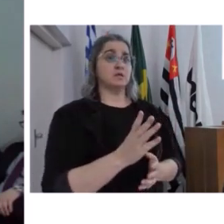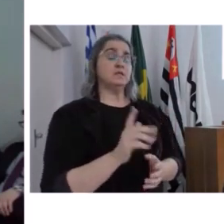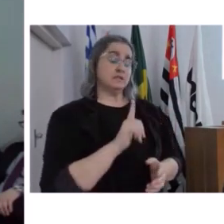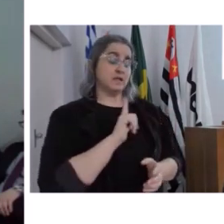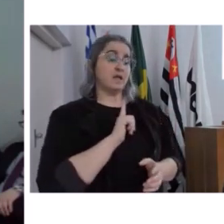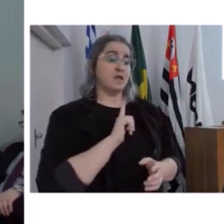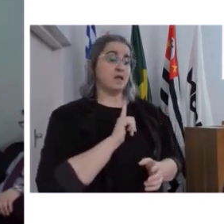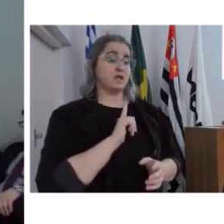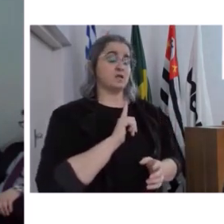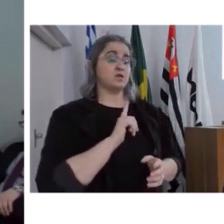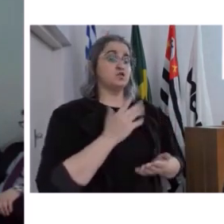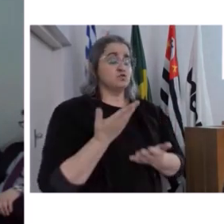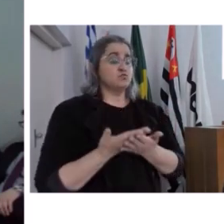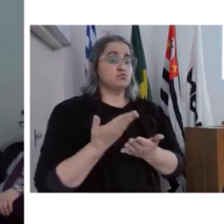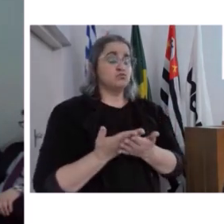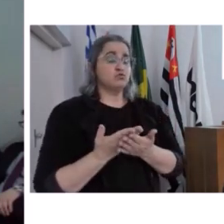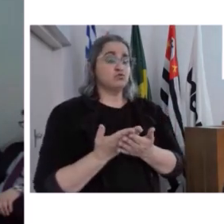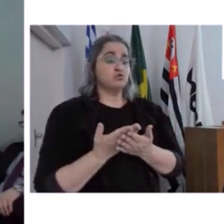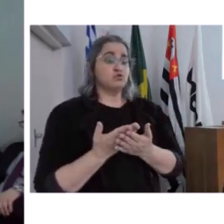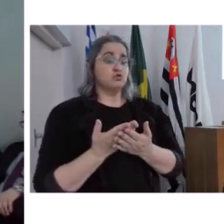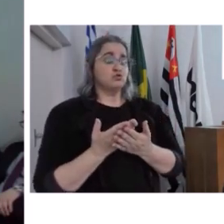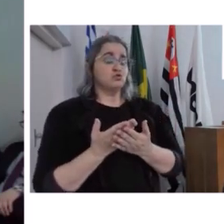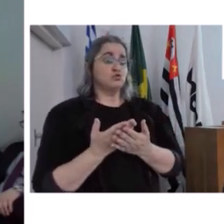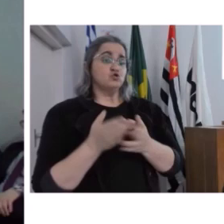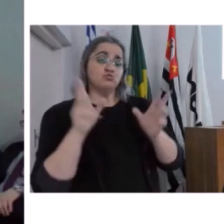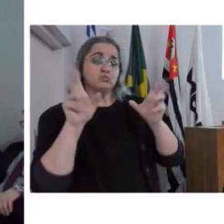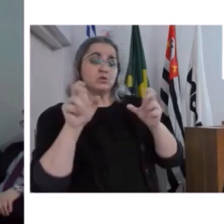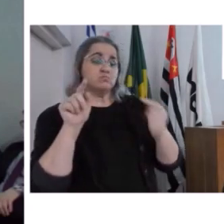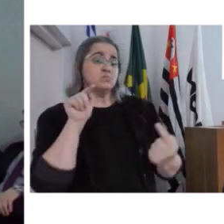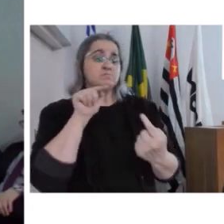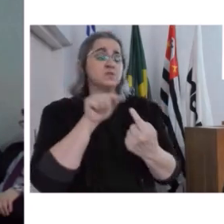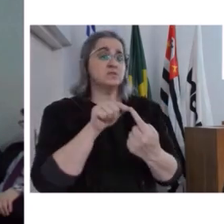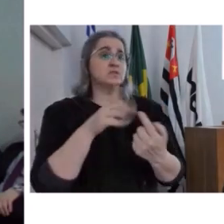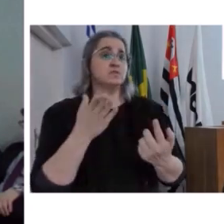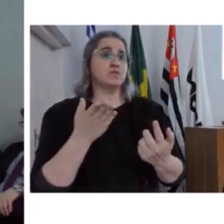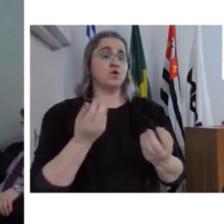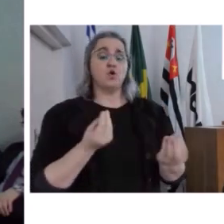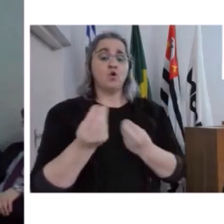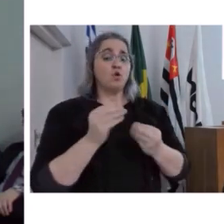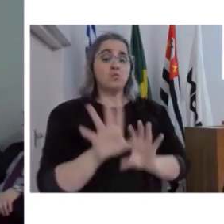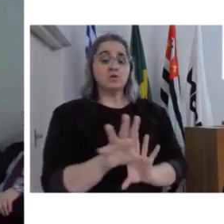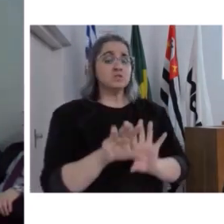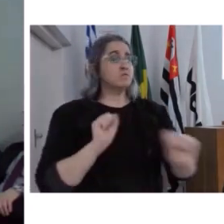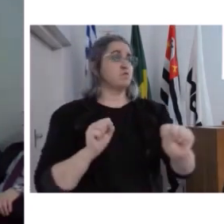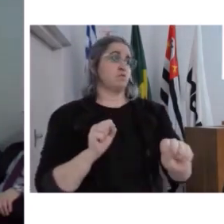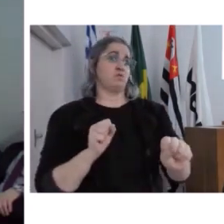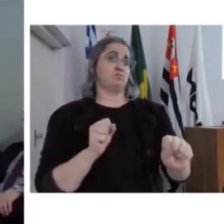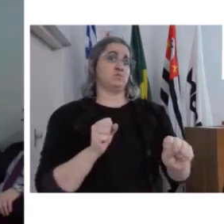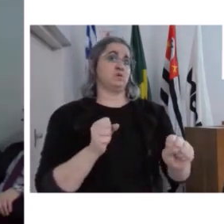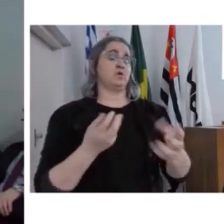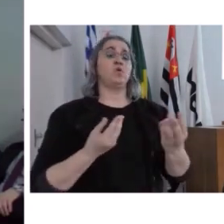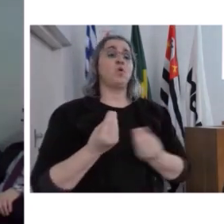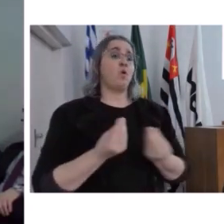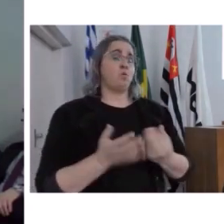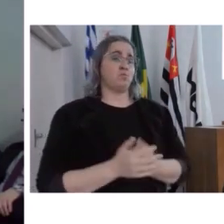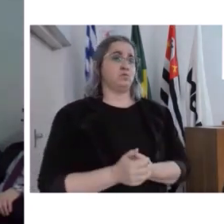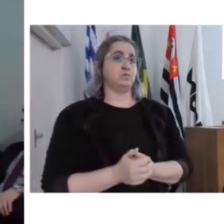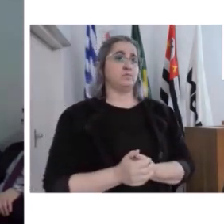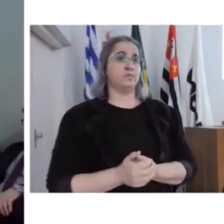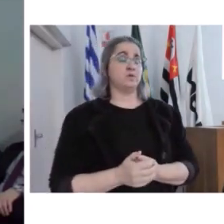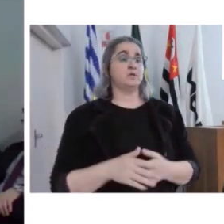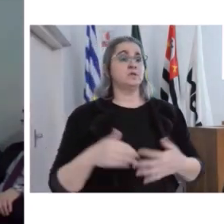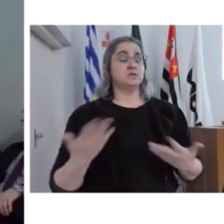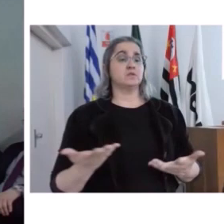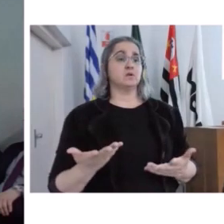específica. Então, não tem como que funciona para ter essa formação e especialização nessa área? Então, um dos